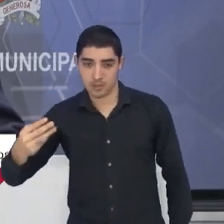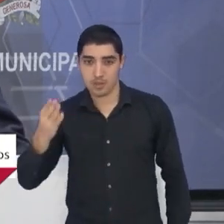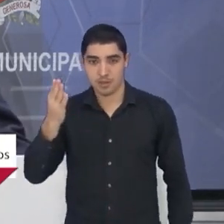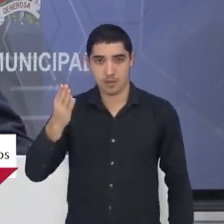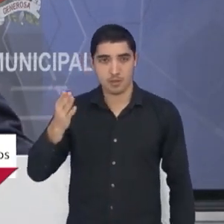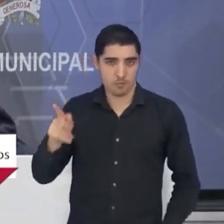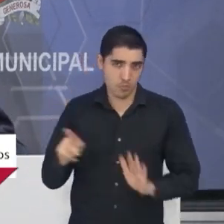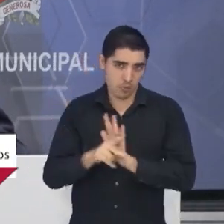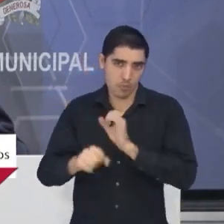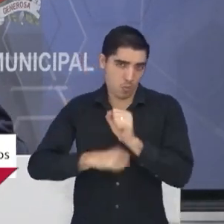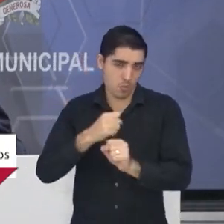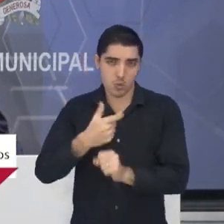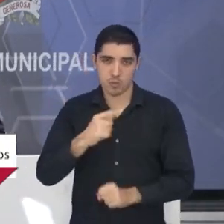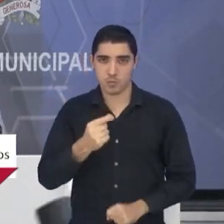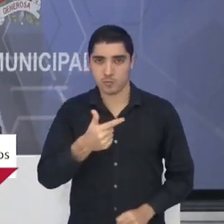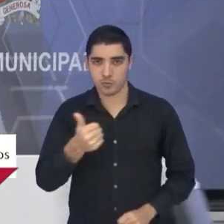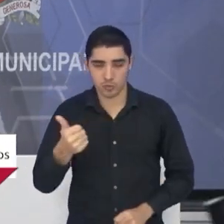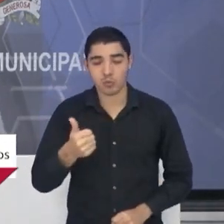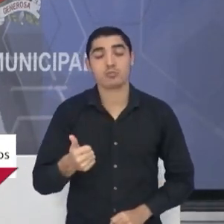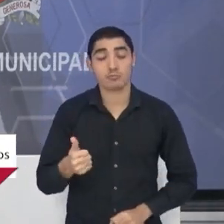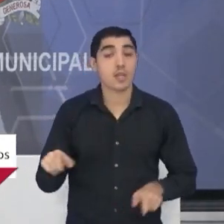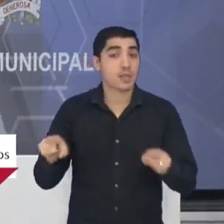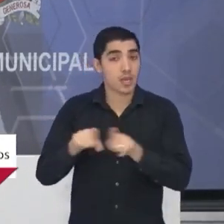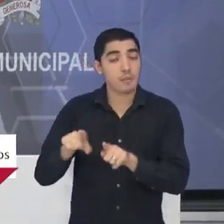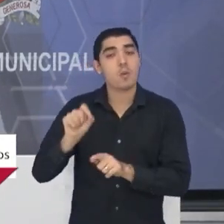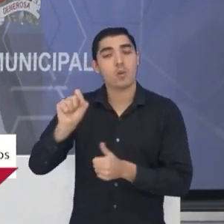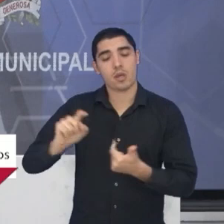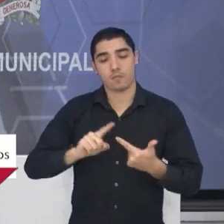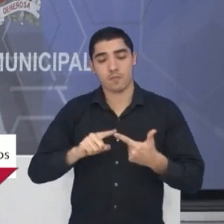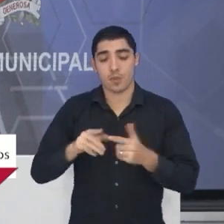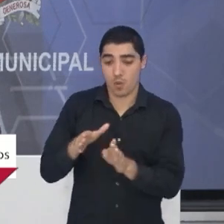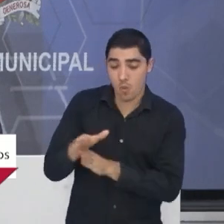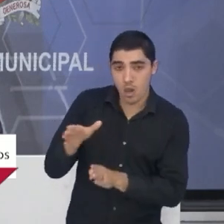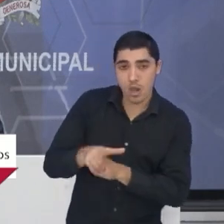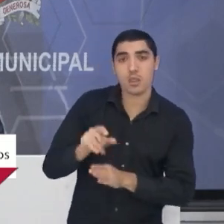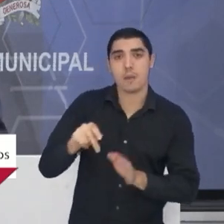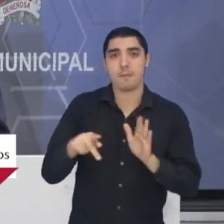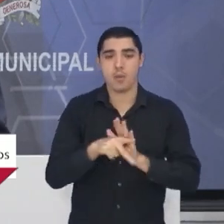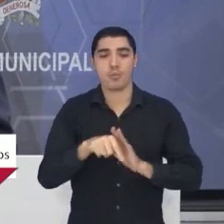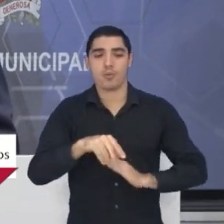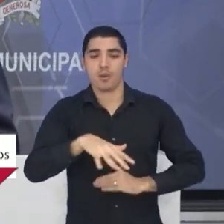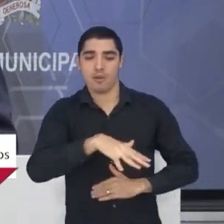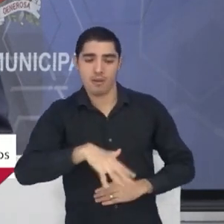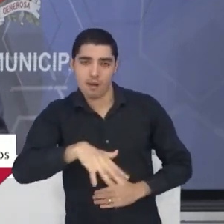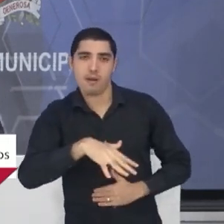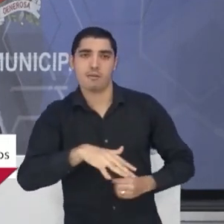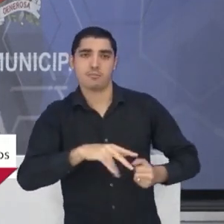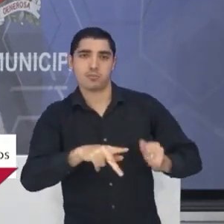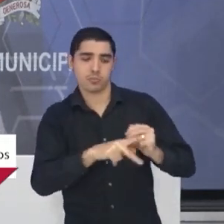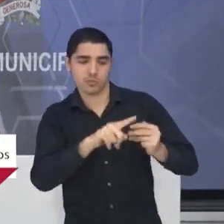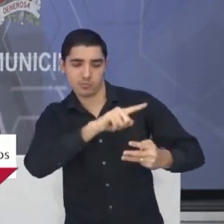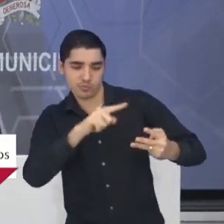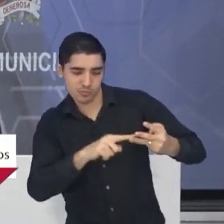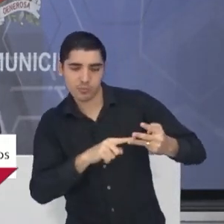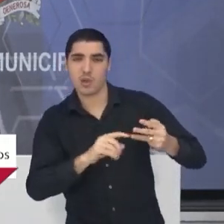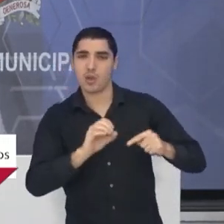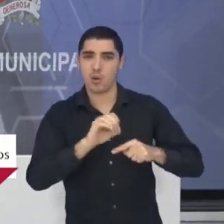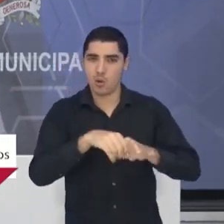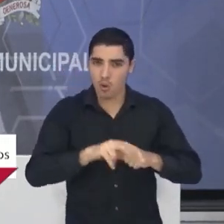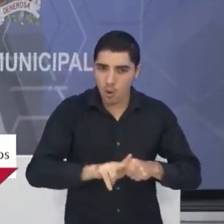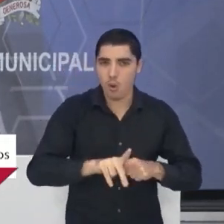2021 também a orientação a respeito de terceiro setor resultados do nosso índice de